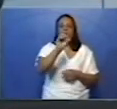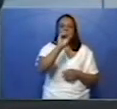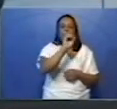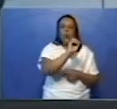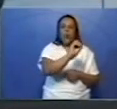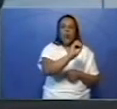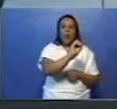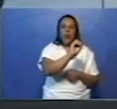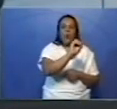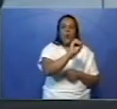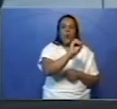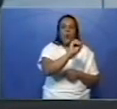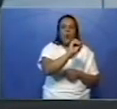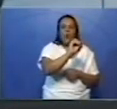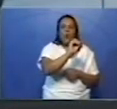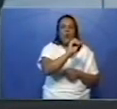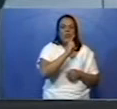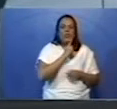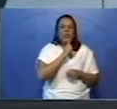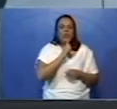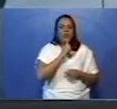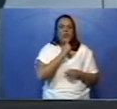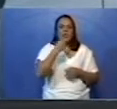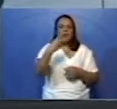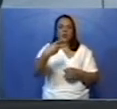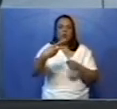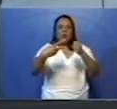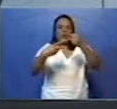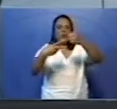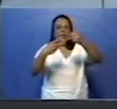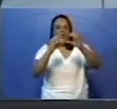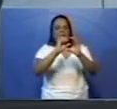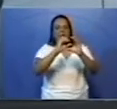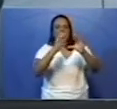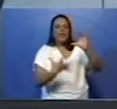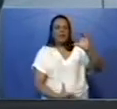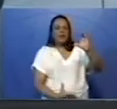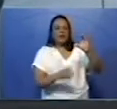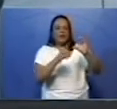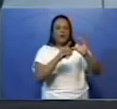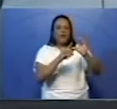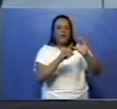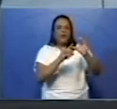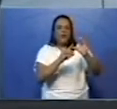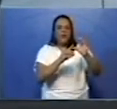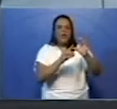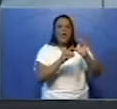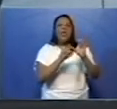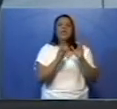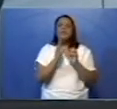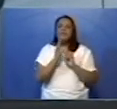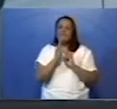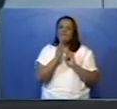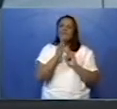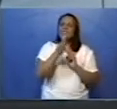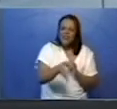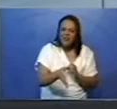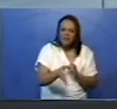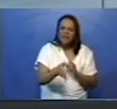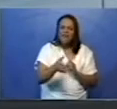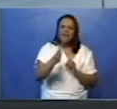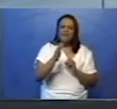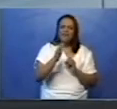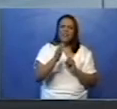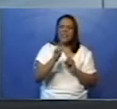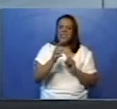são, o artigo ele pode ter duas classificações. Ele pode ser um artigo definido e ele pode ser um artigo indefinido. E quais são